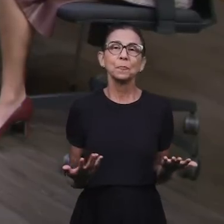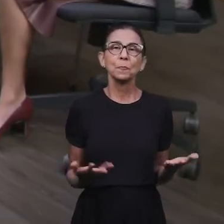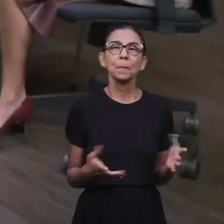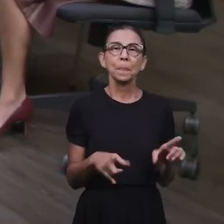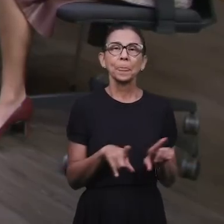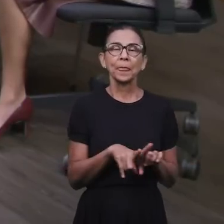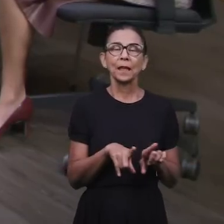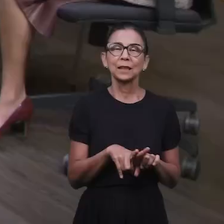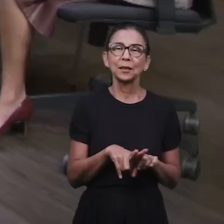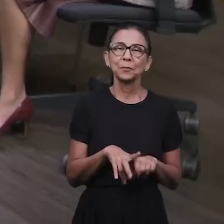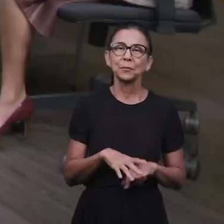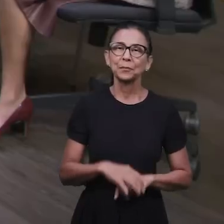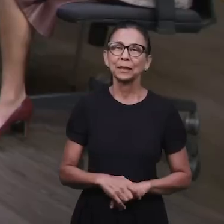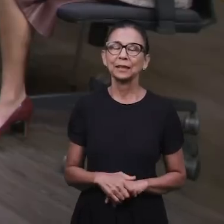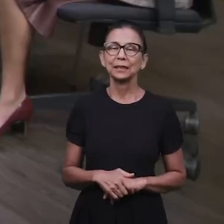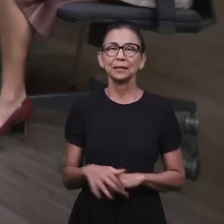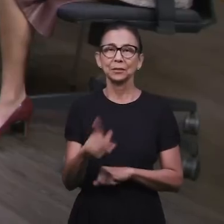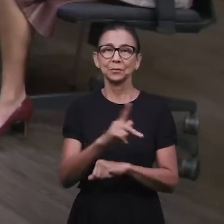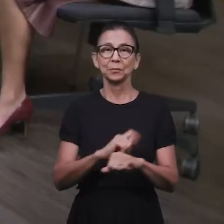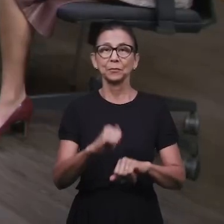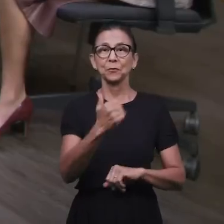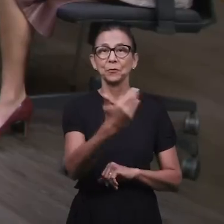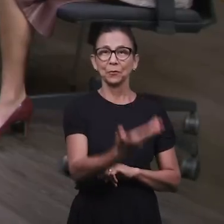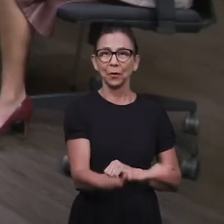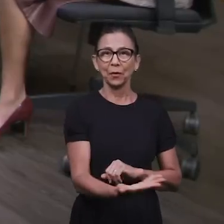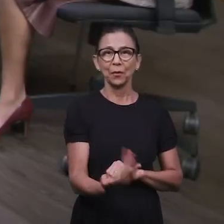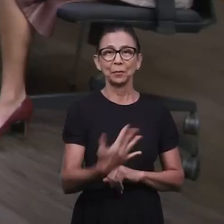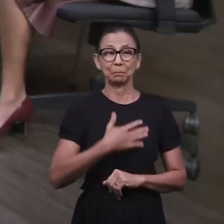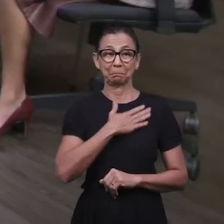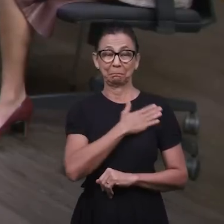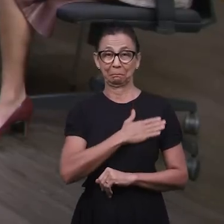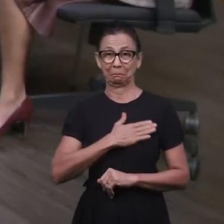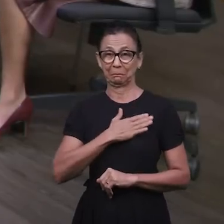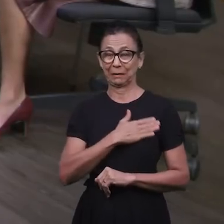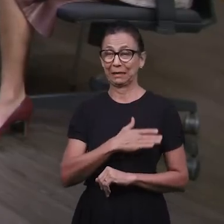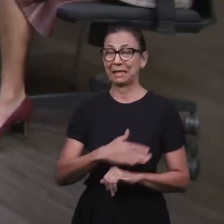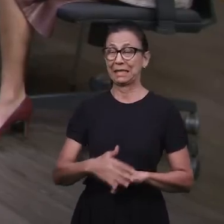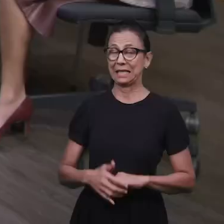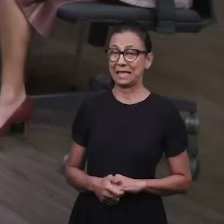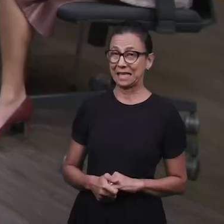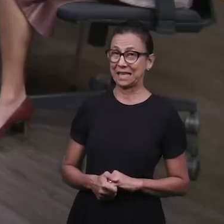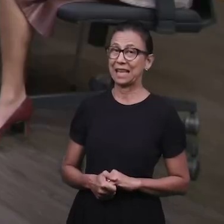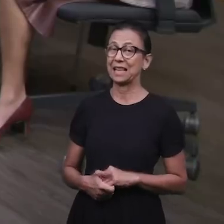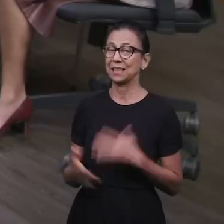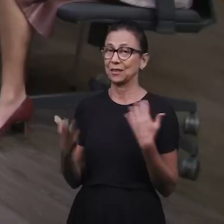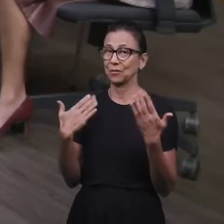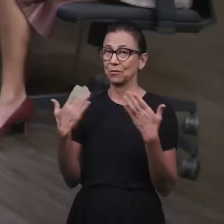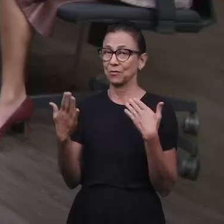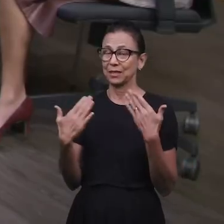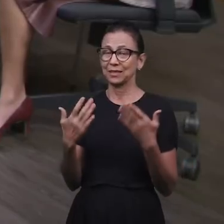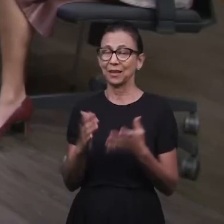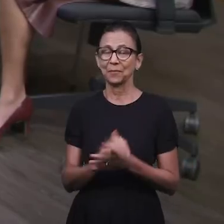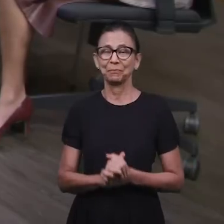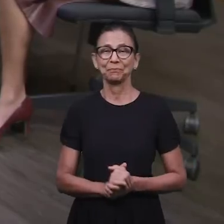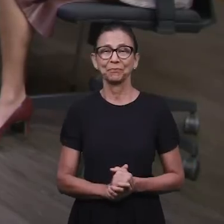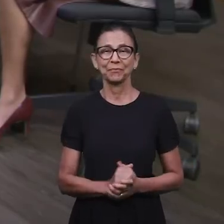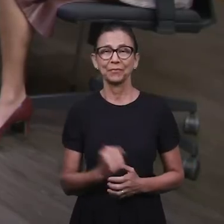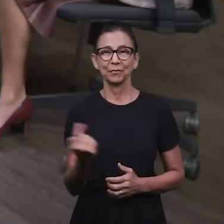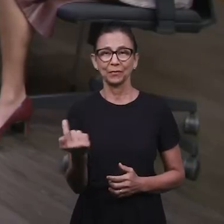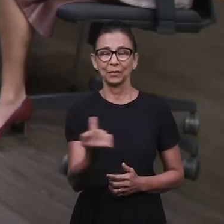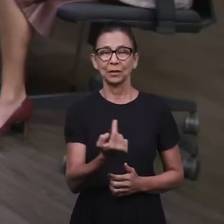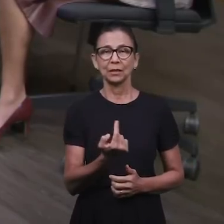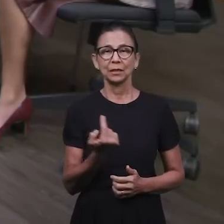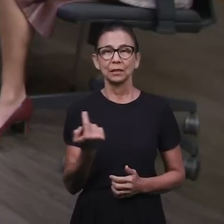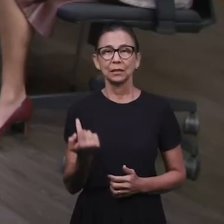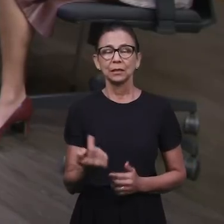Que são de várias igrejas do Brasil participando Brasil e exterior, também. né? Que honra podermos estar aqui e bater esse papo com os nossos irmãos. Amém. Bom,